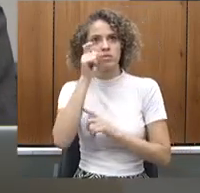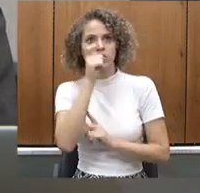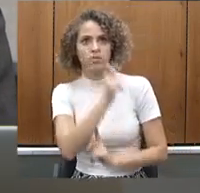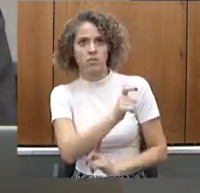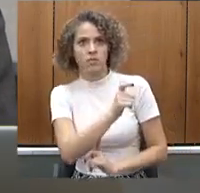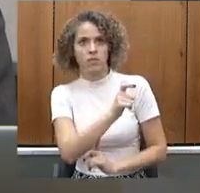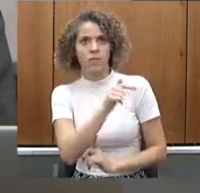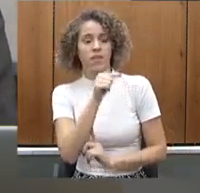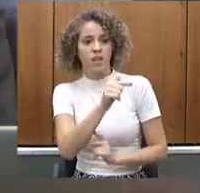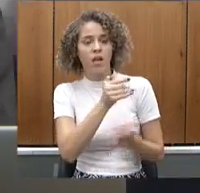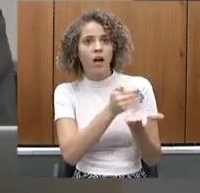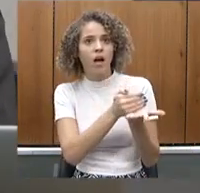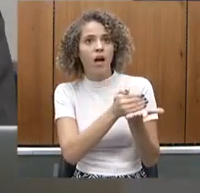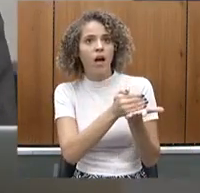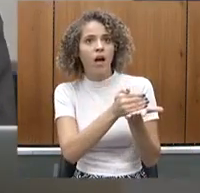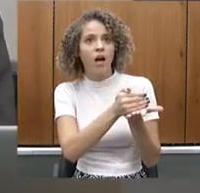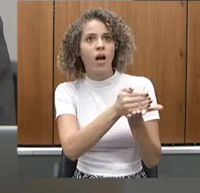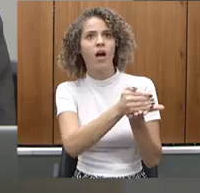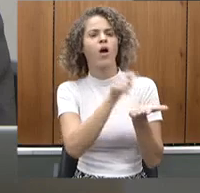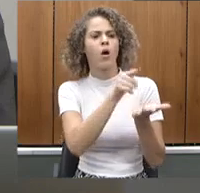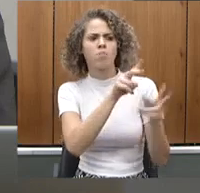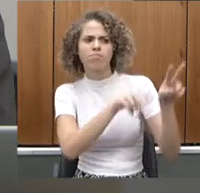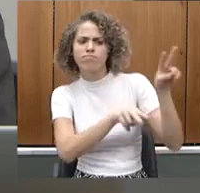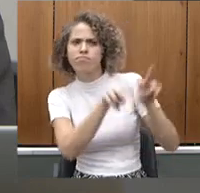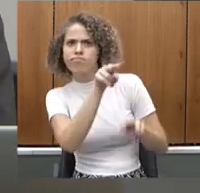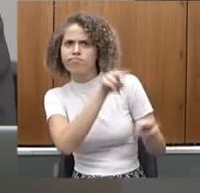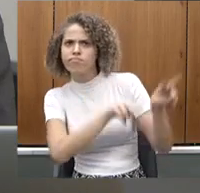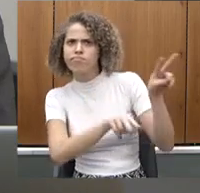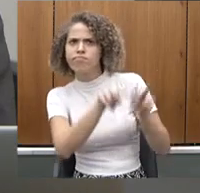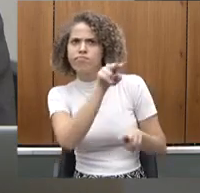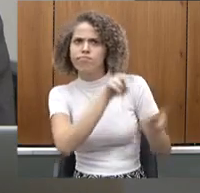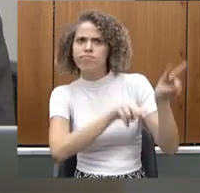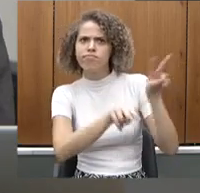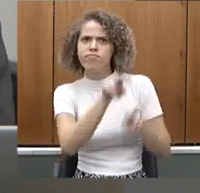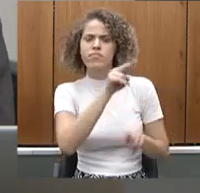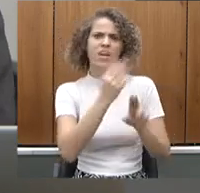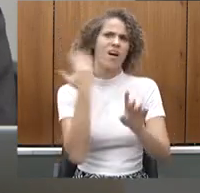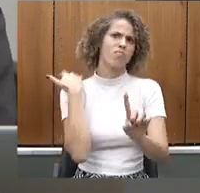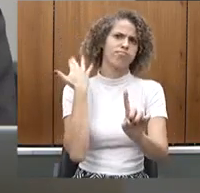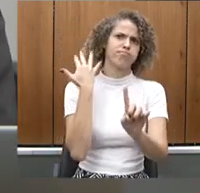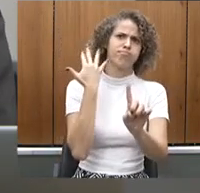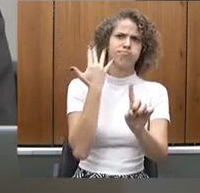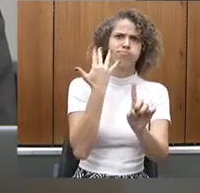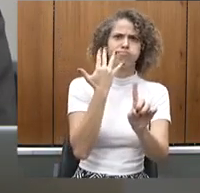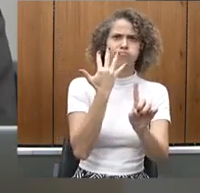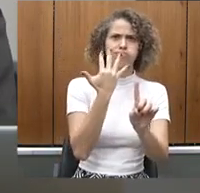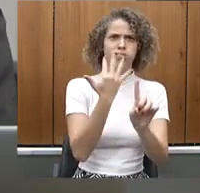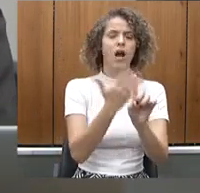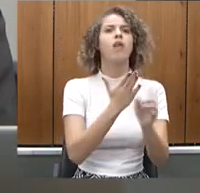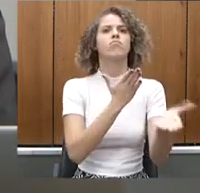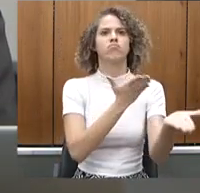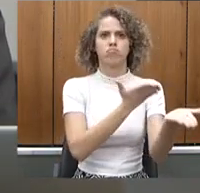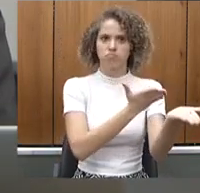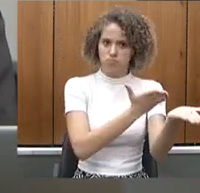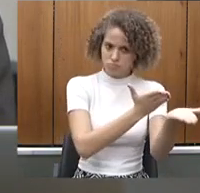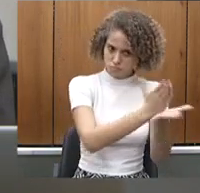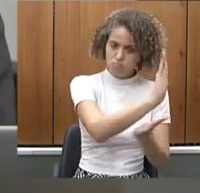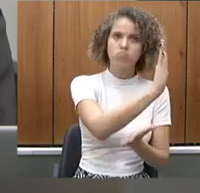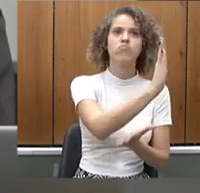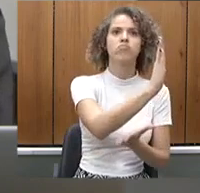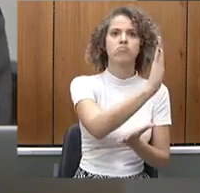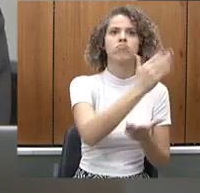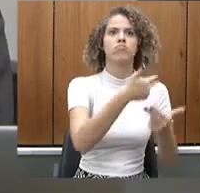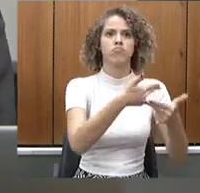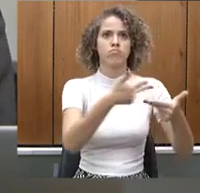a partir de paramos que devem ser observados pontual Ainda que os últimos anos foram aprovados abertura de diversos